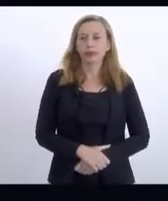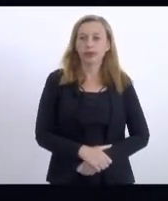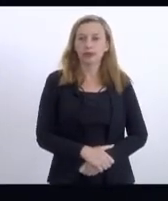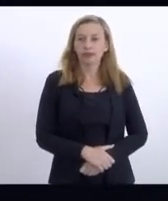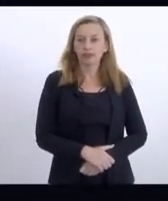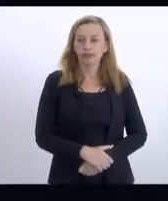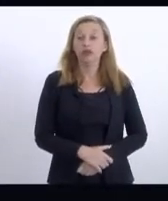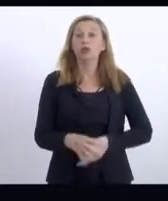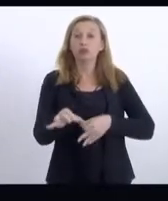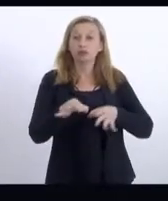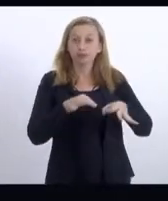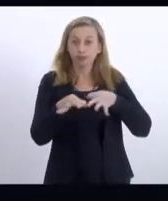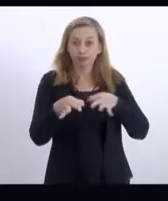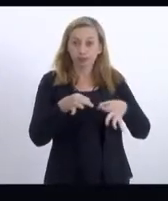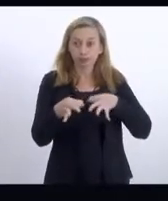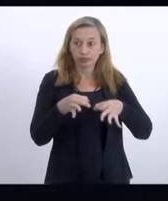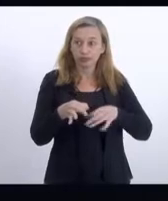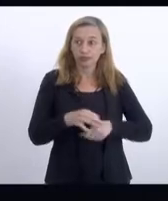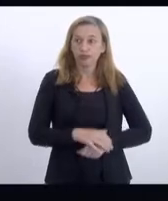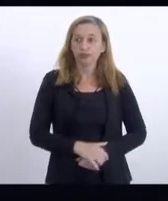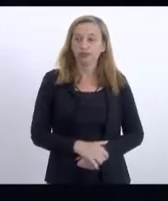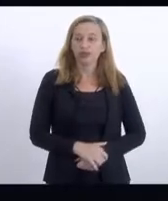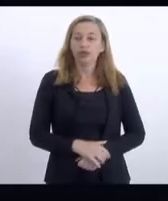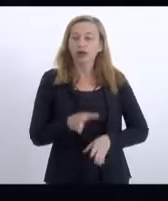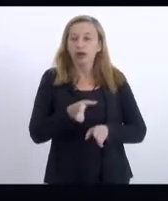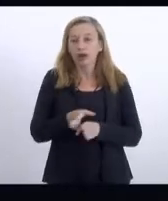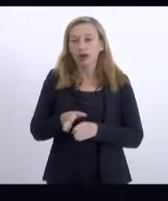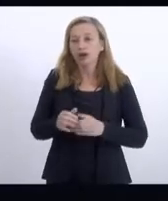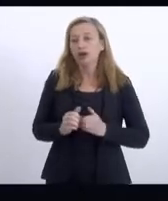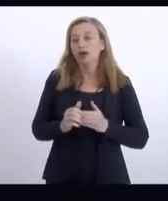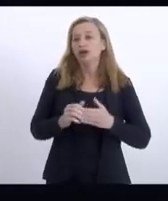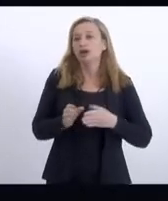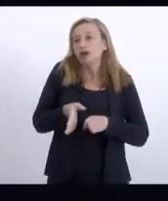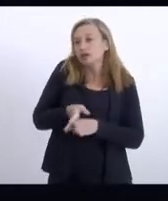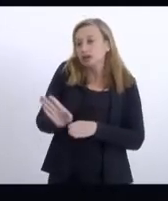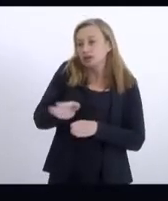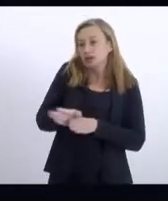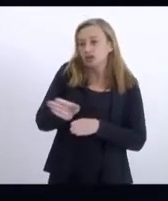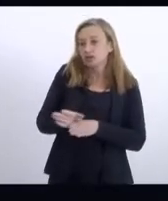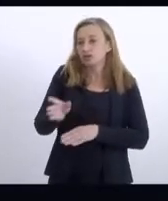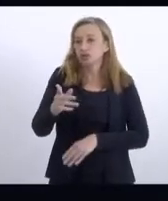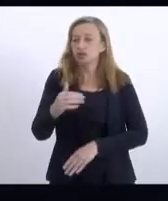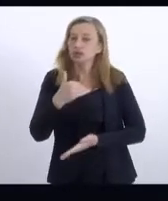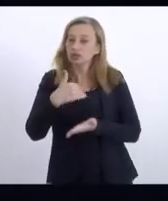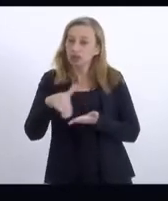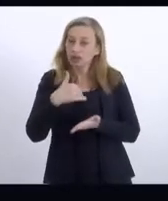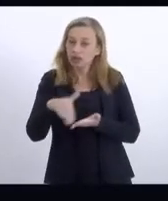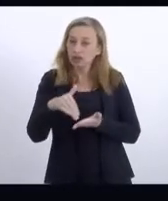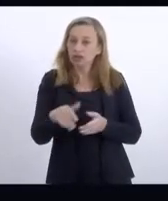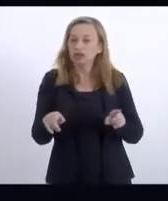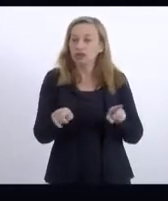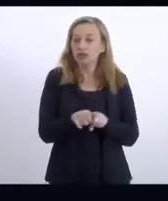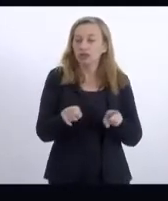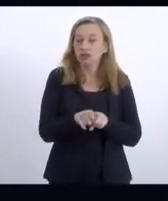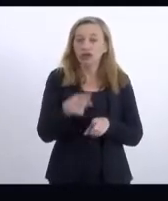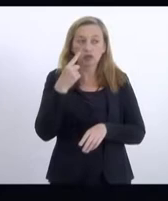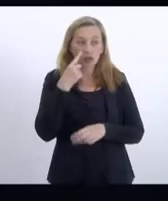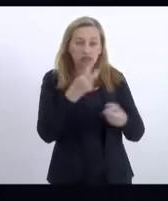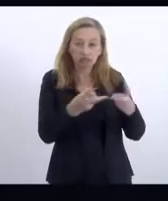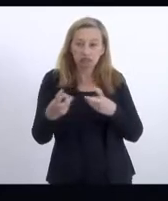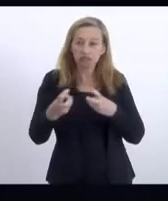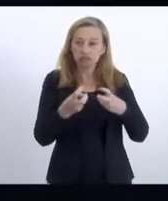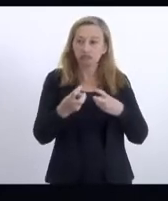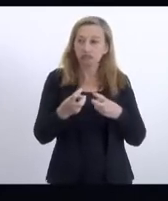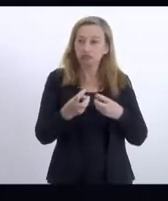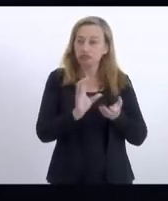levando projetos, auxiliando os seus secretários e captando recursos.